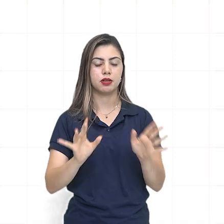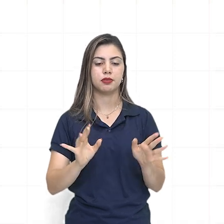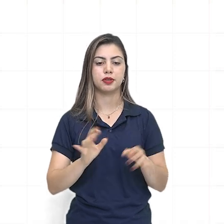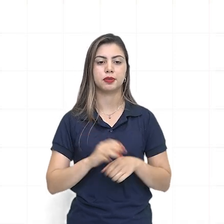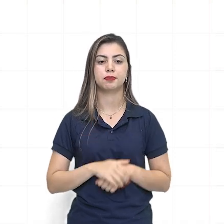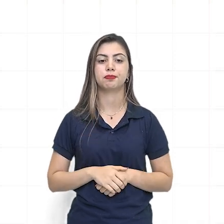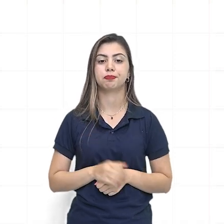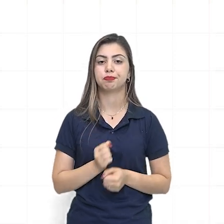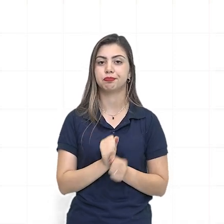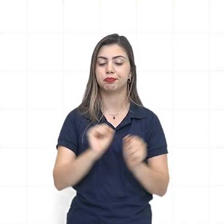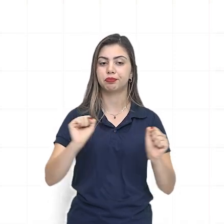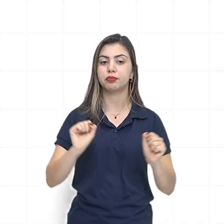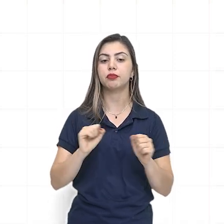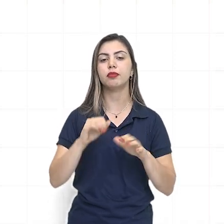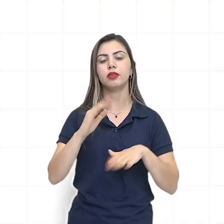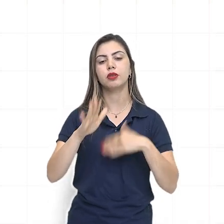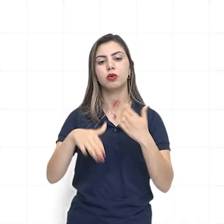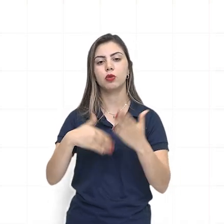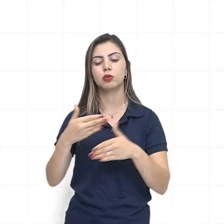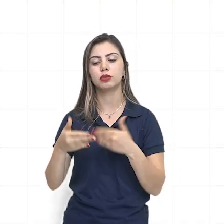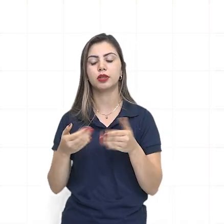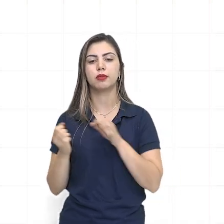Após retornarem à Palestina,